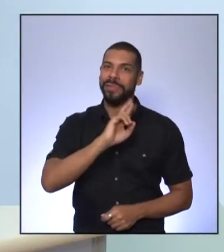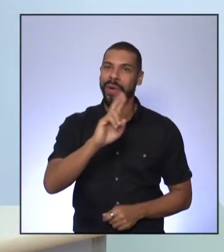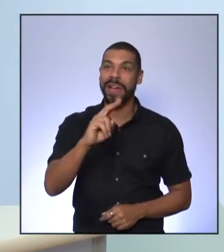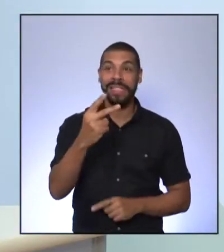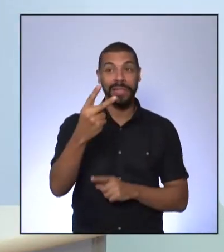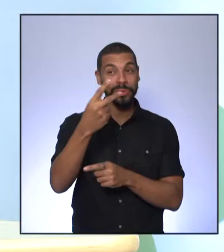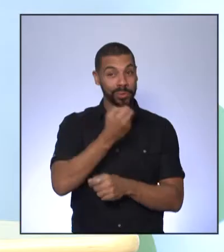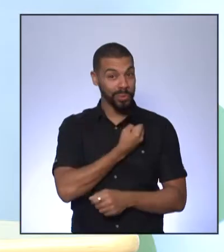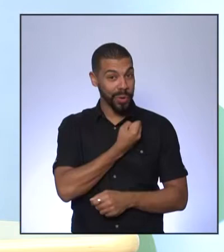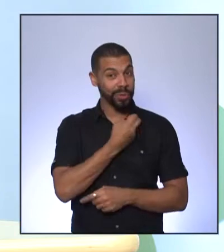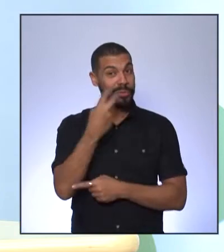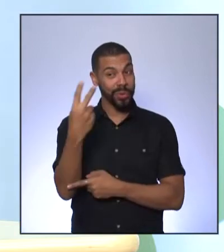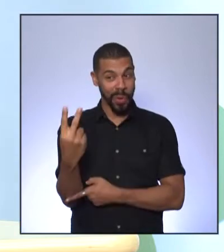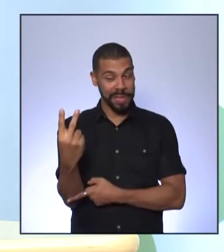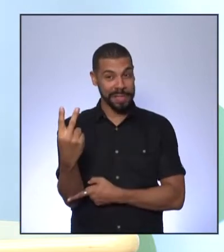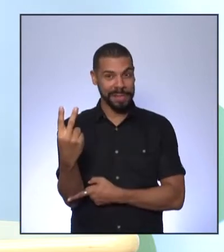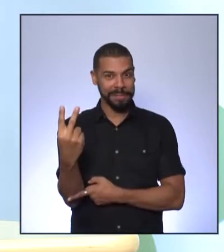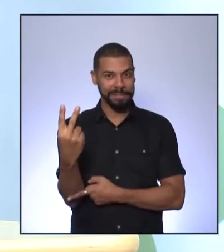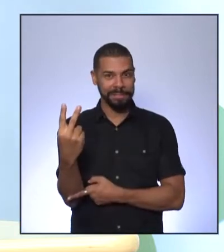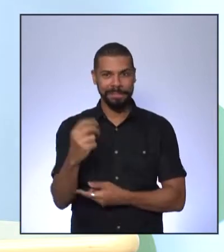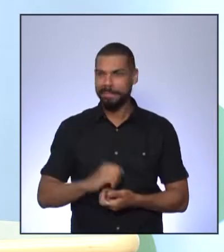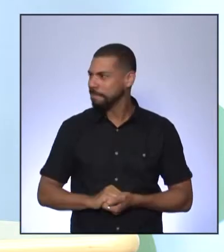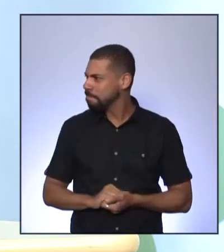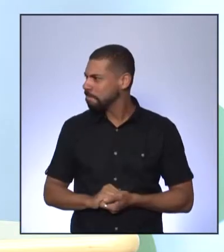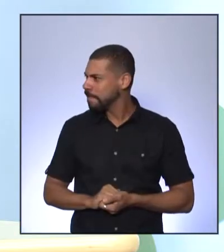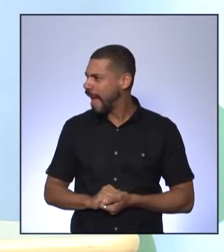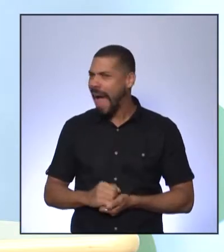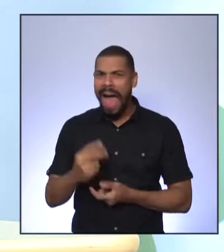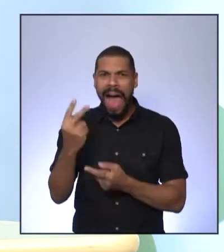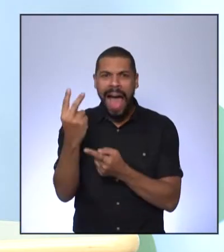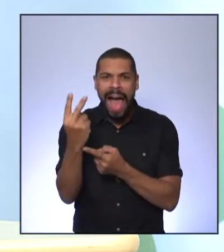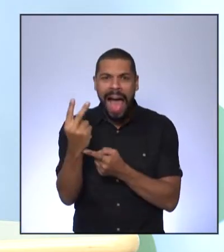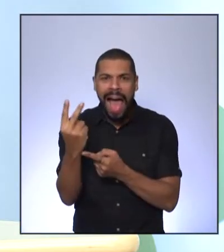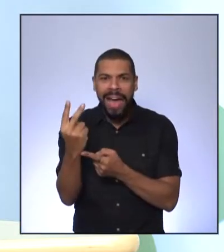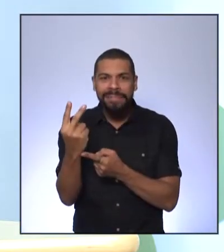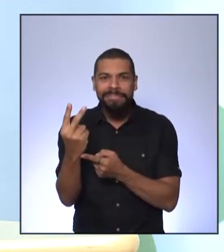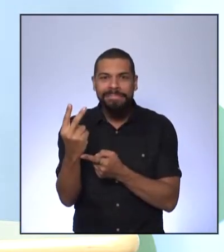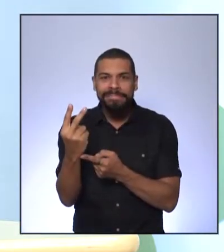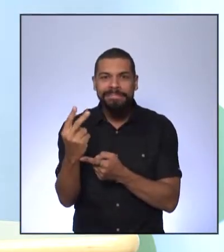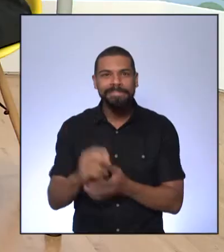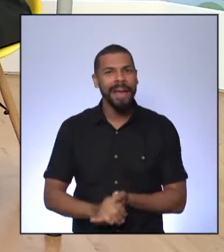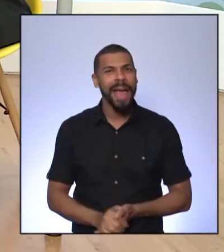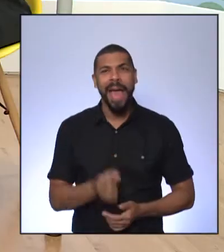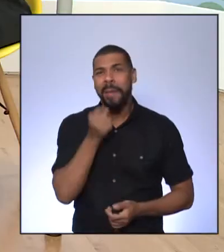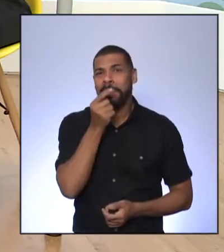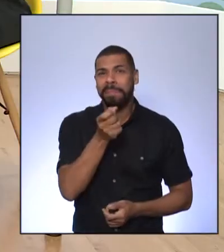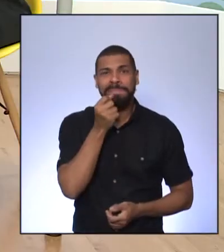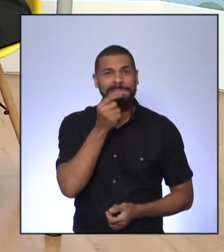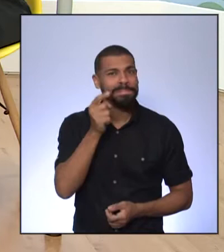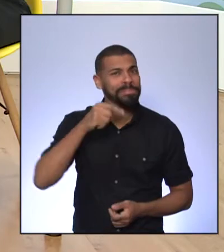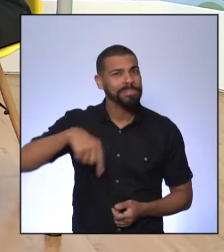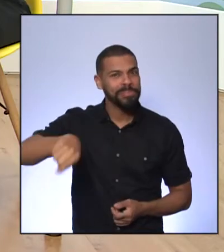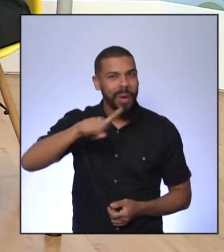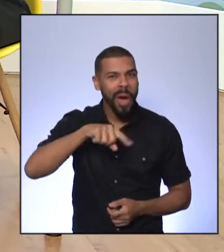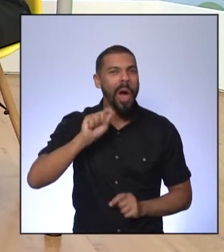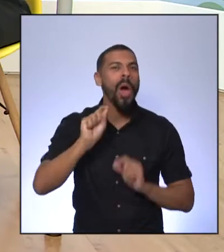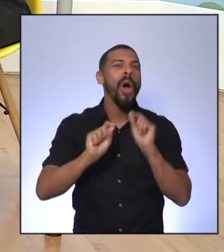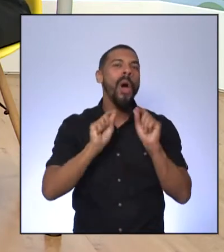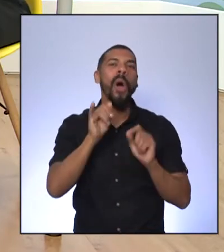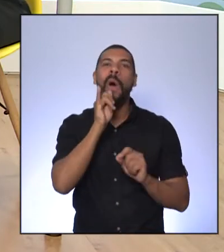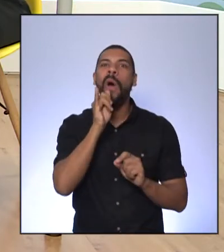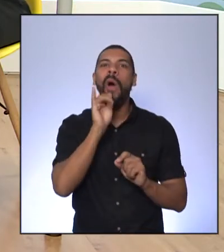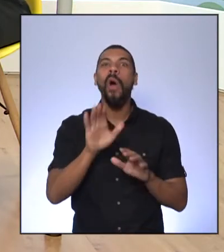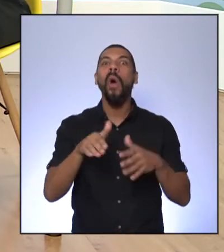2. A 2, Denise, eu consegui pegar eles na pegadinha? Porque, ó, quando eu coloquei ali, qual